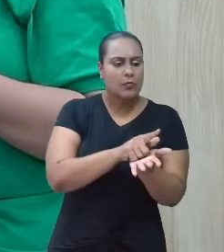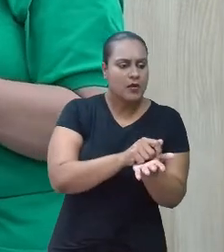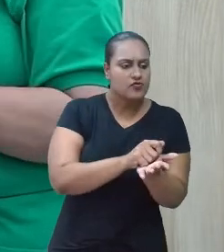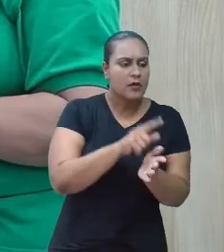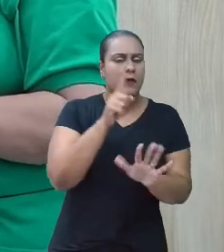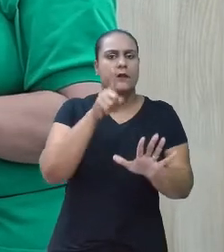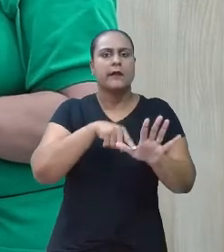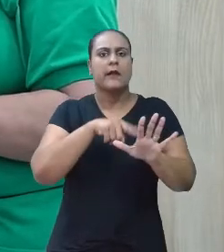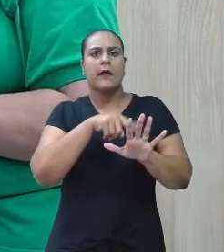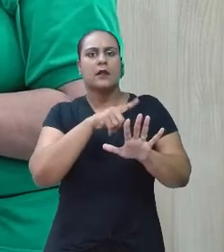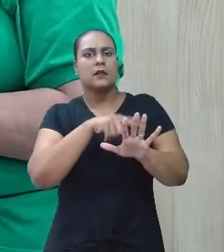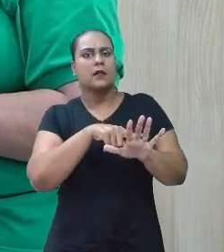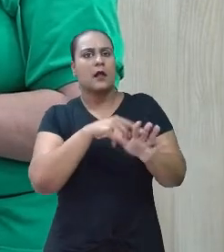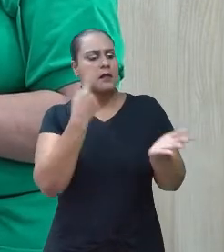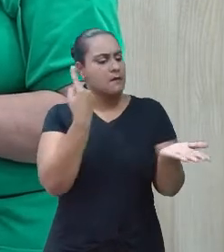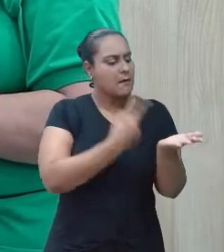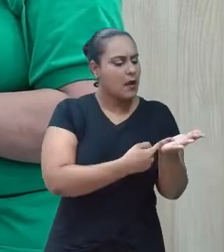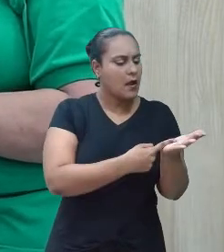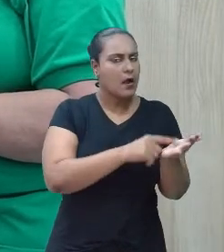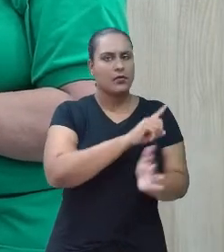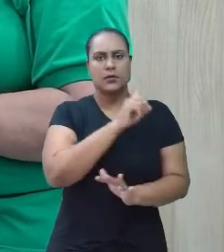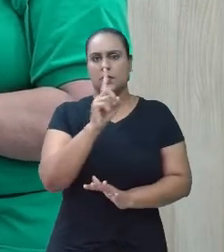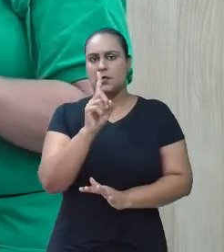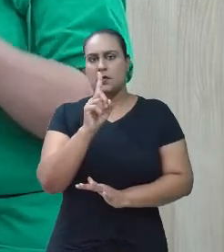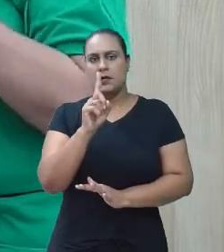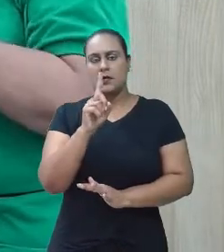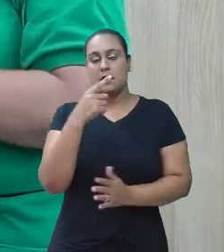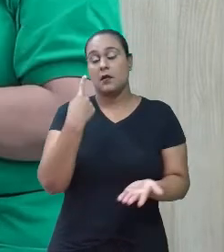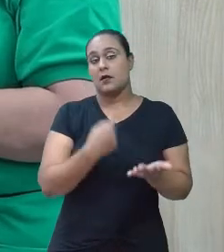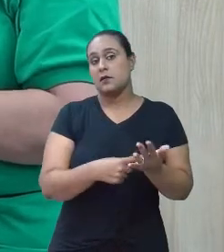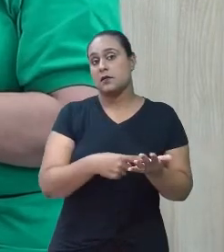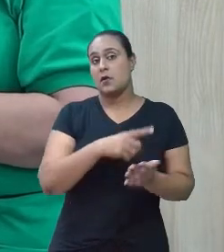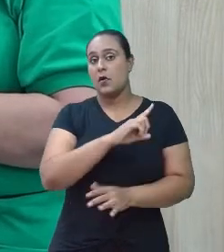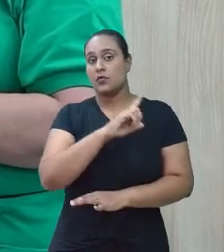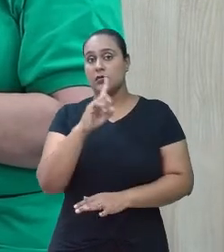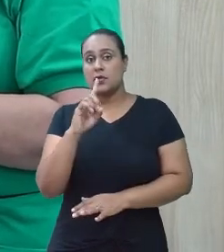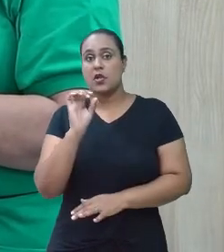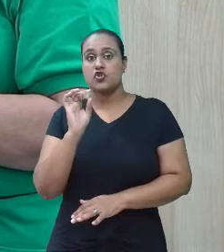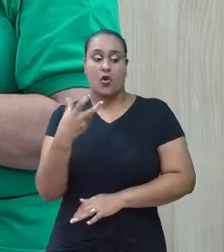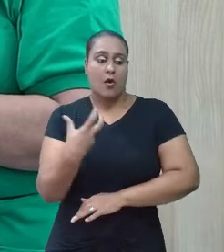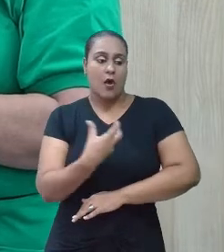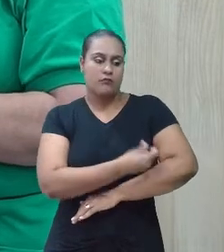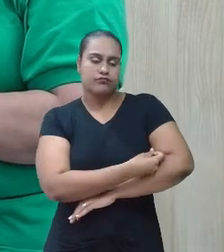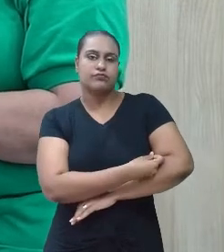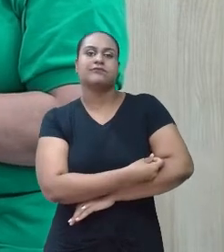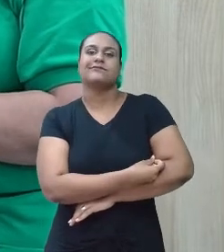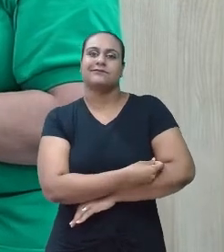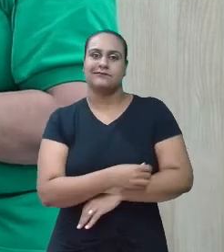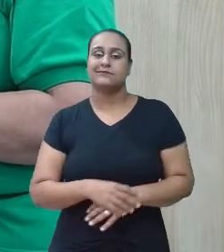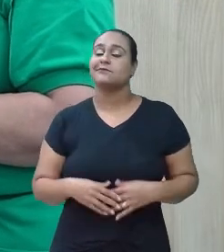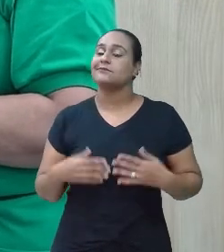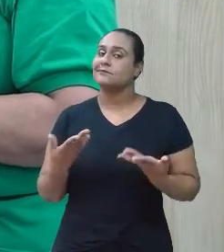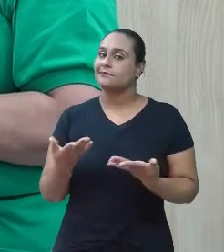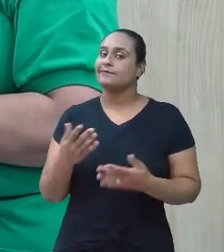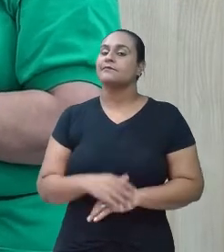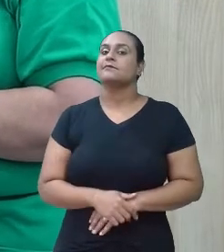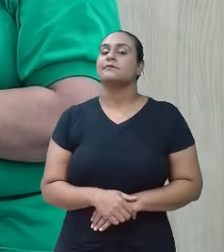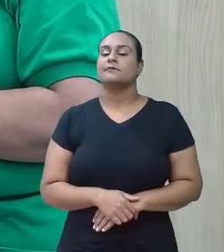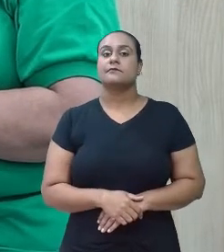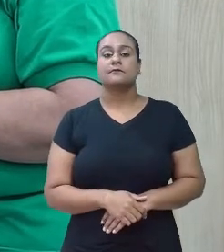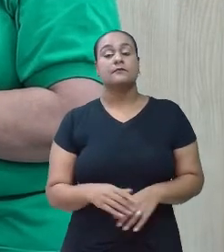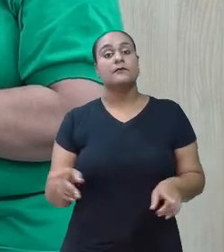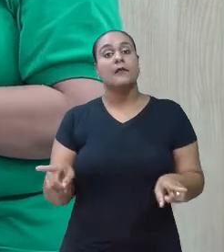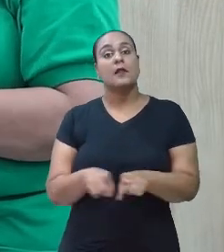calendário, o dia que vai tomar a vacina. Desculpa, vai tomar essa injeção, né? Nesse caso também, que eu acho